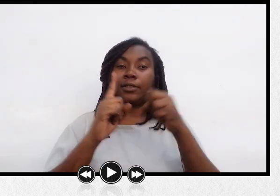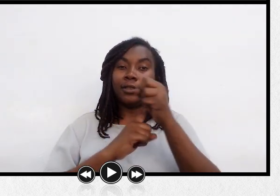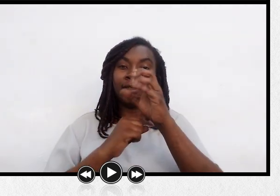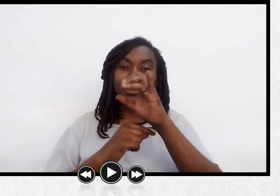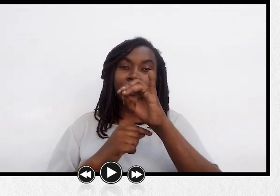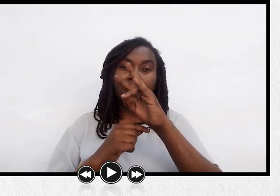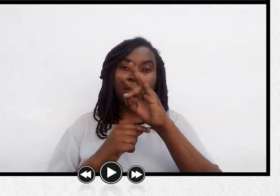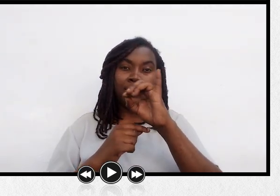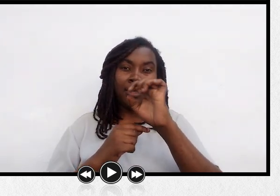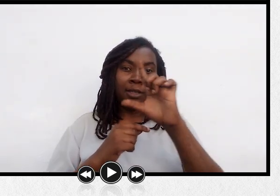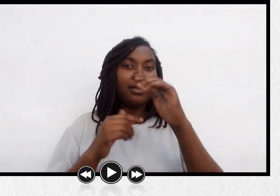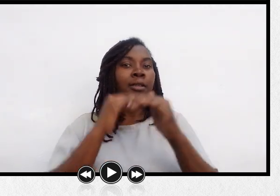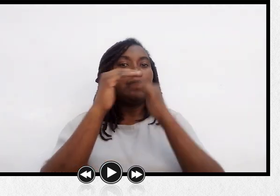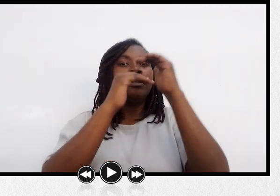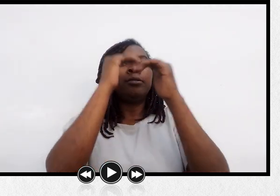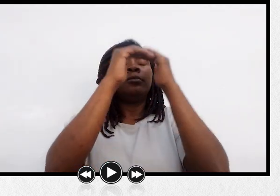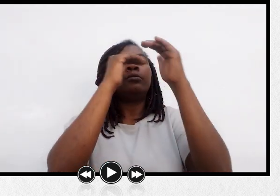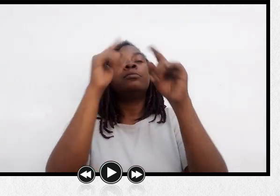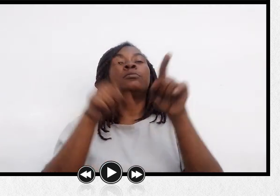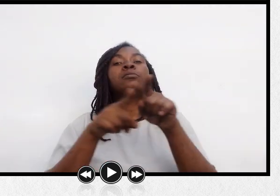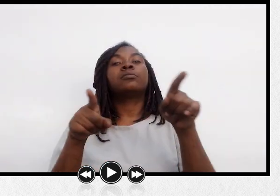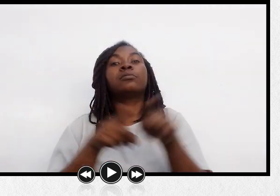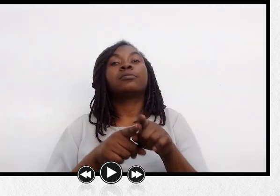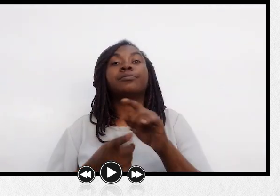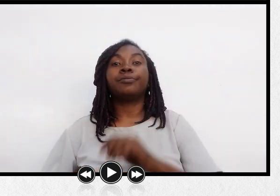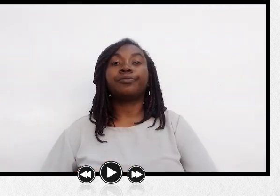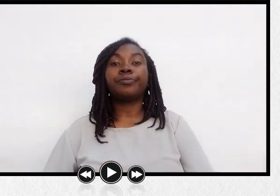desempenha. Inclusive Rotary Club,